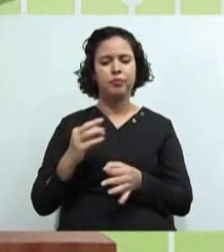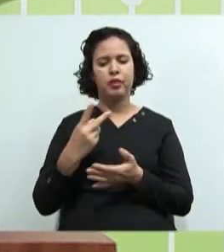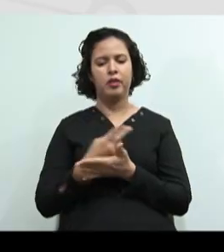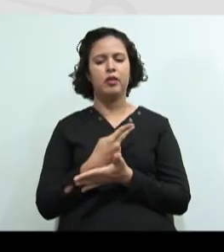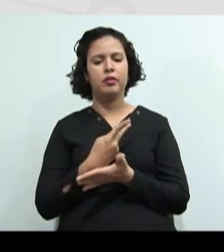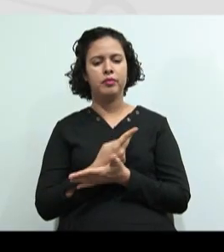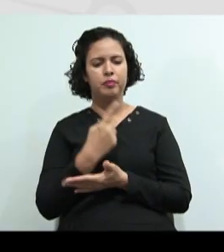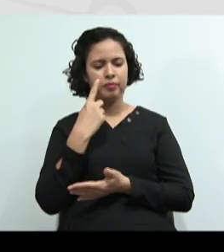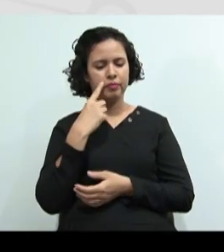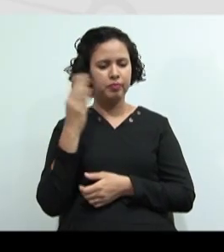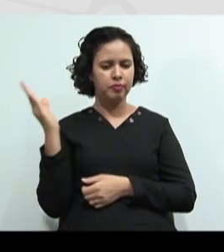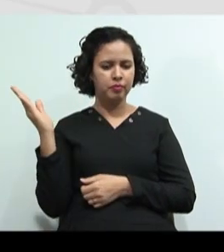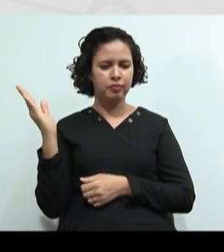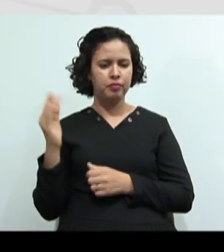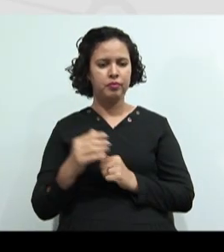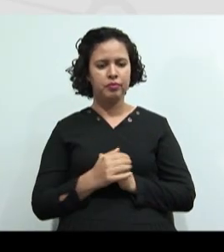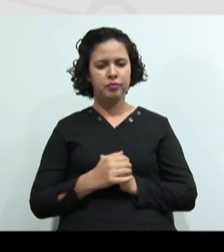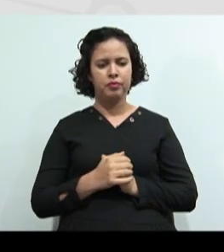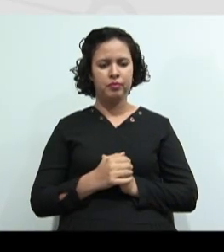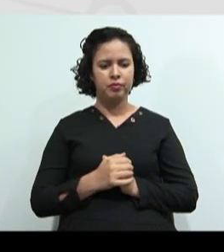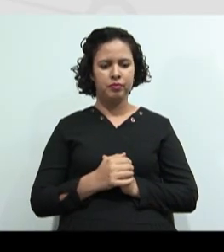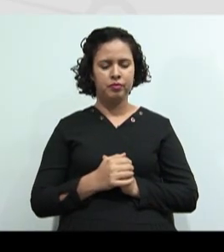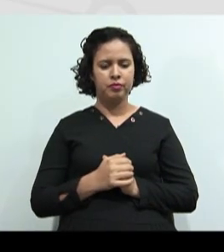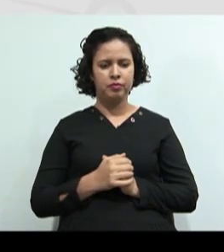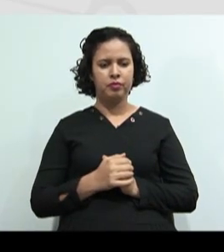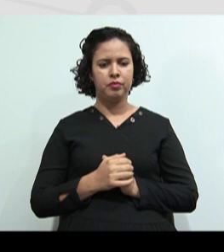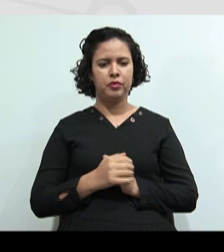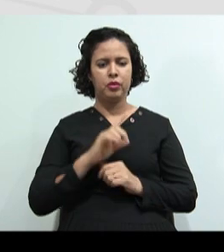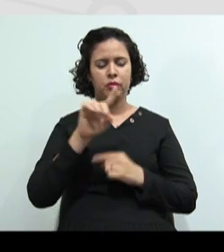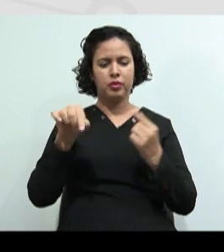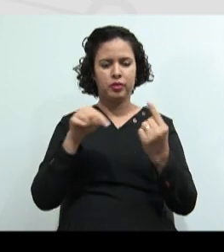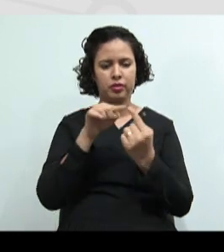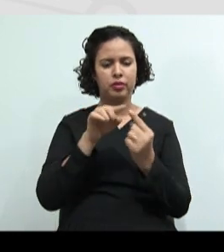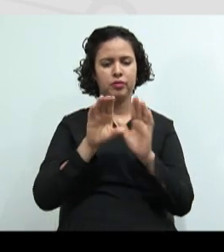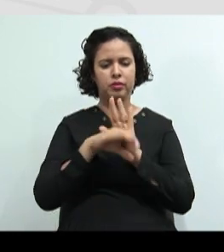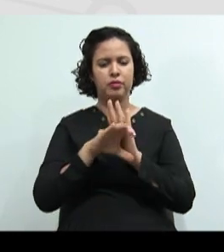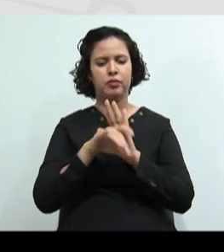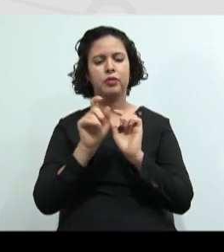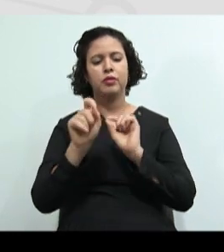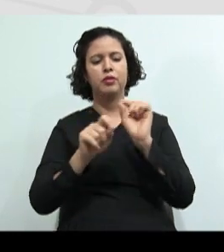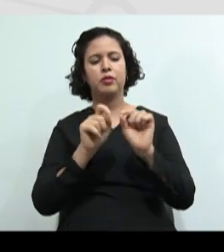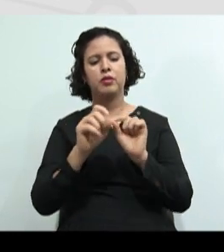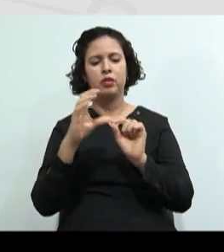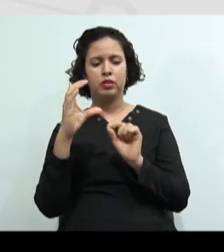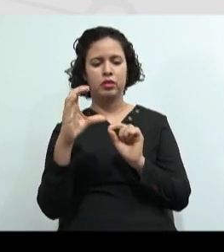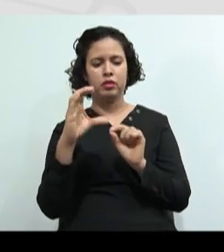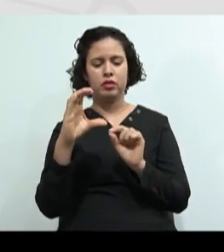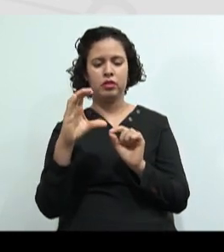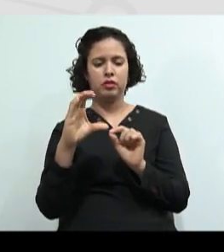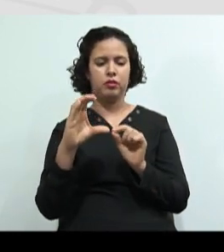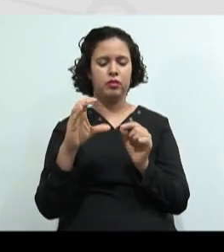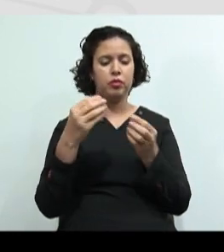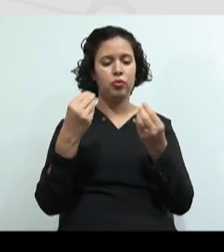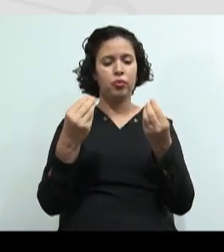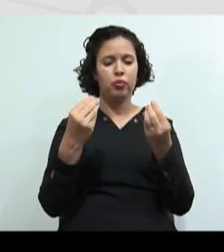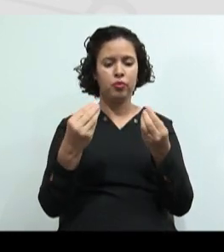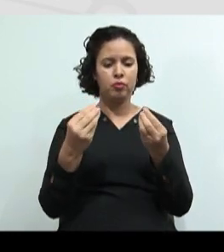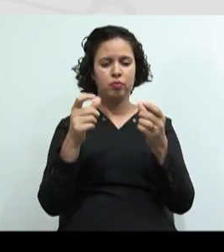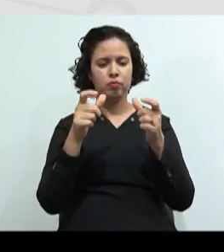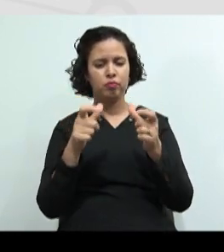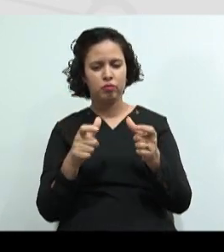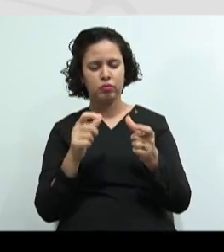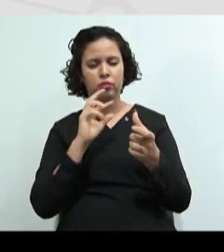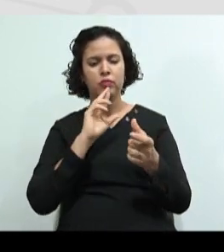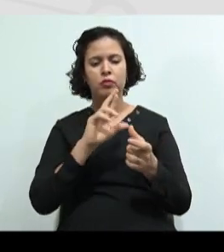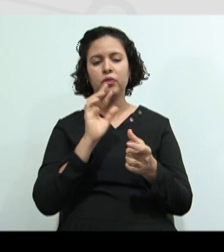C. O que seria então? Os objetivos podem ser conceituados como, letra C, estado, situação ou